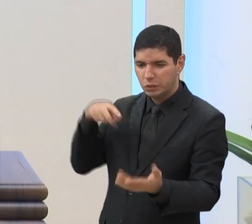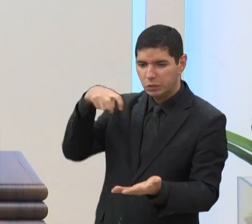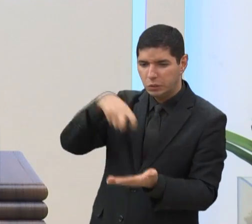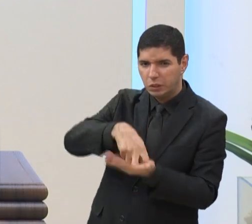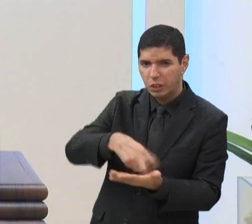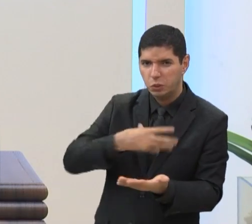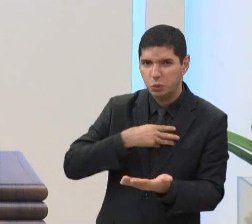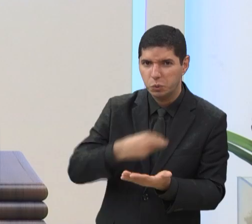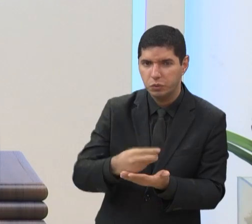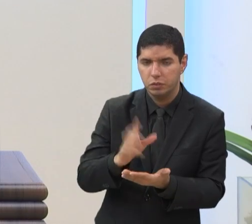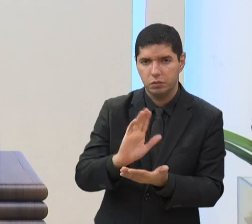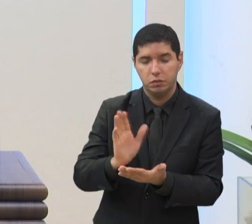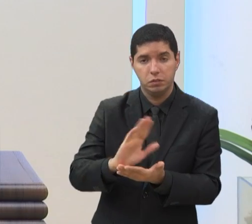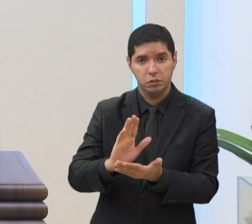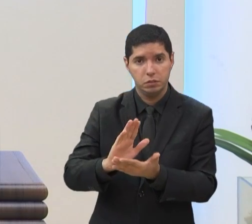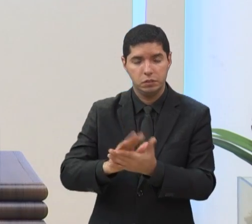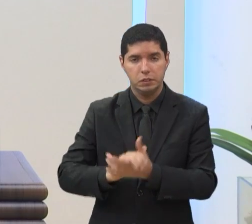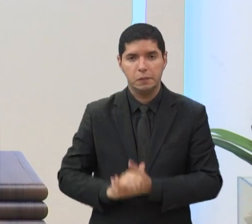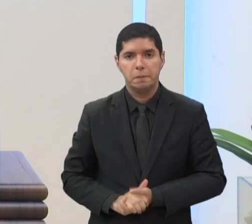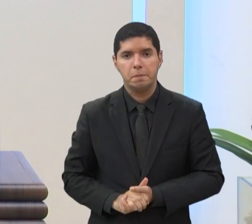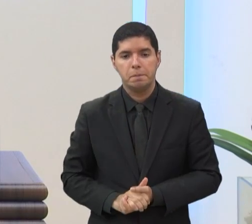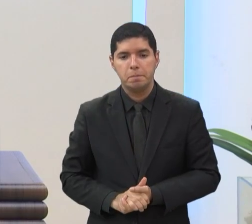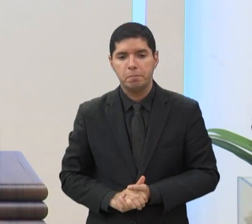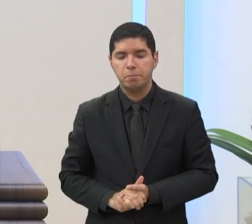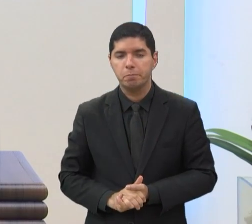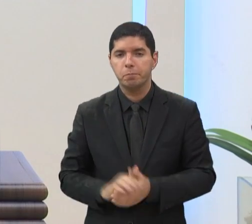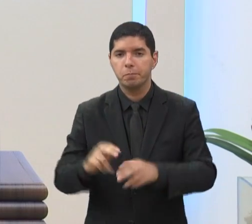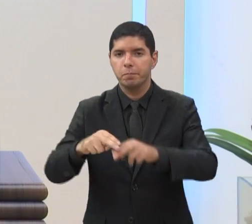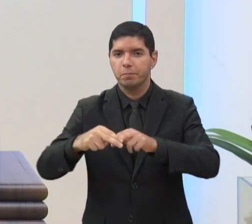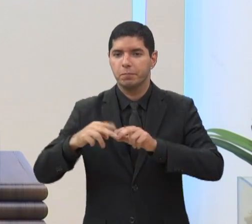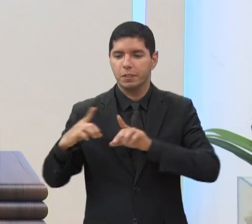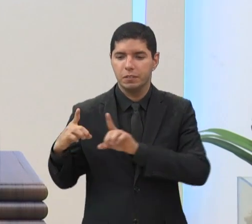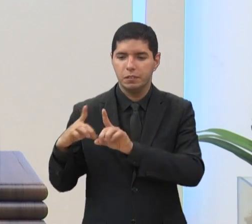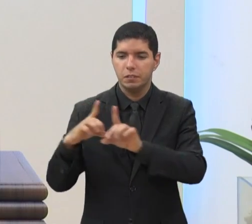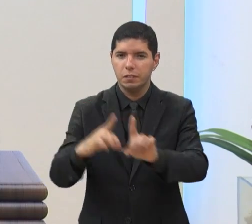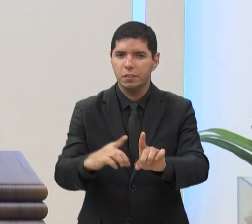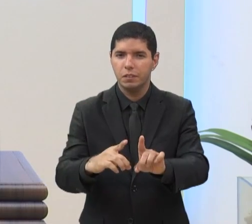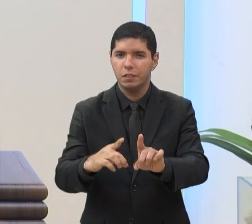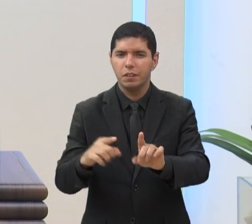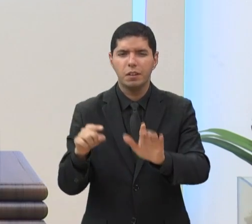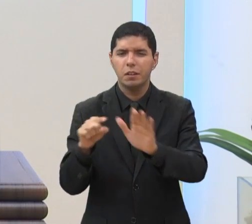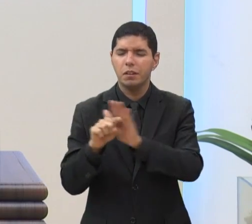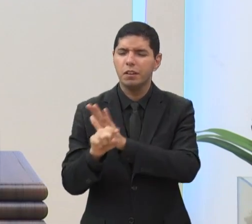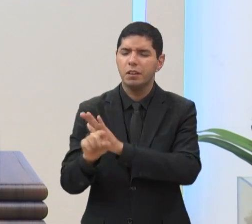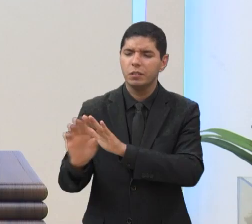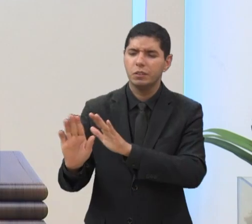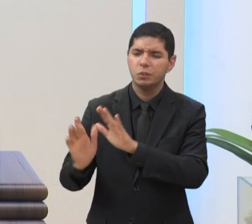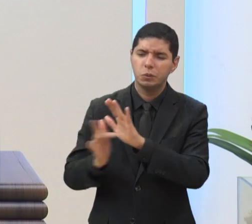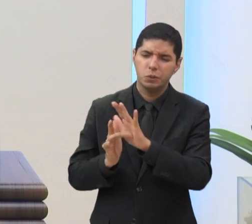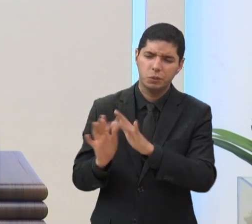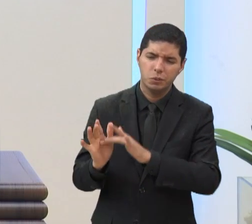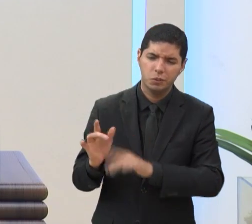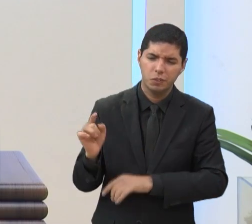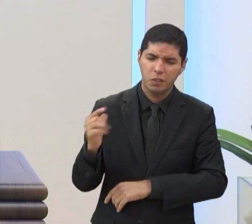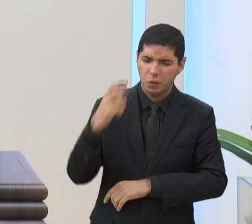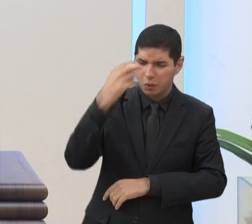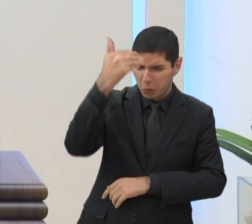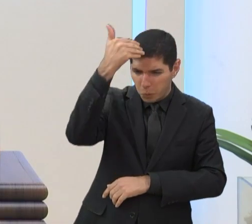queriam saber isto. E aí perguntavam a Jesus: mestre, quem pecou, ele ou